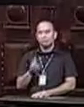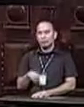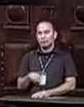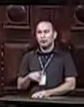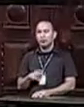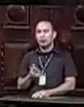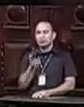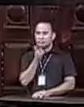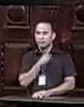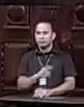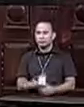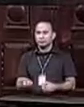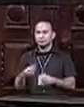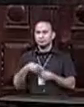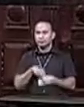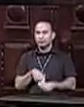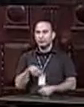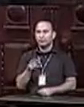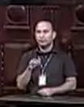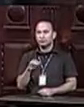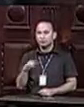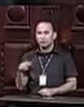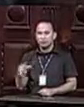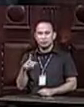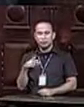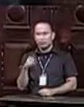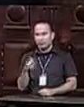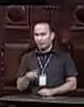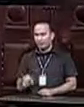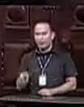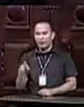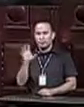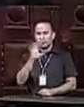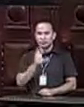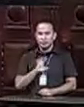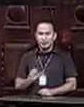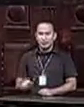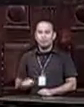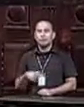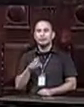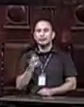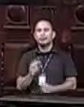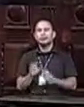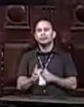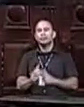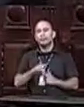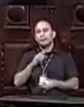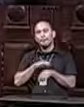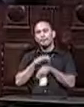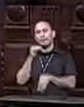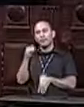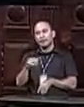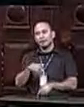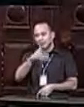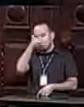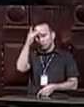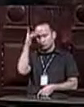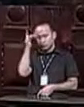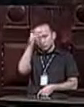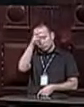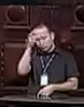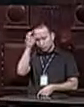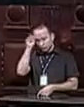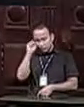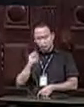ver, não é uma resposta para a crise do Estado, porque se endividar mais, arrochar servidores e se desfazer de